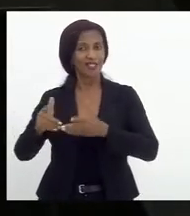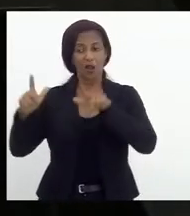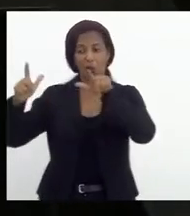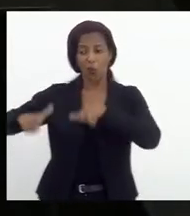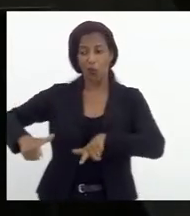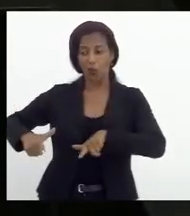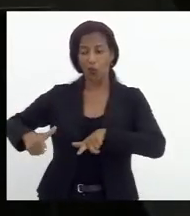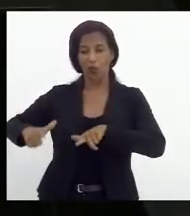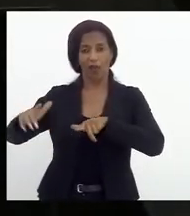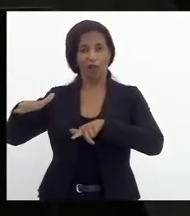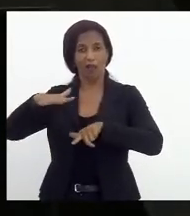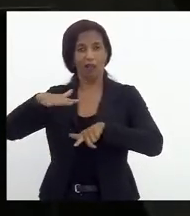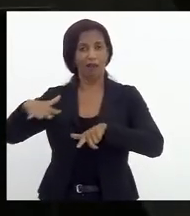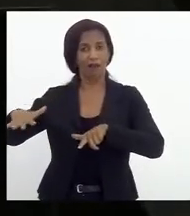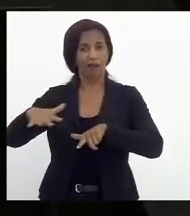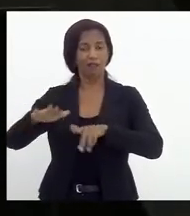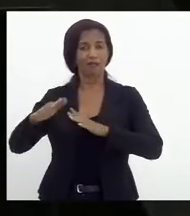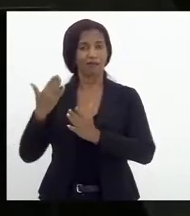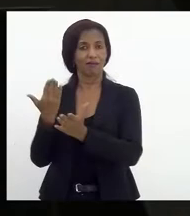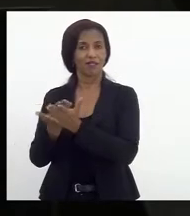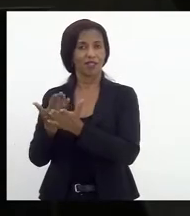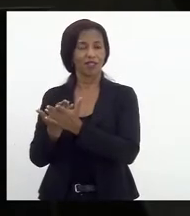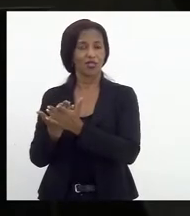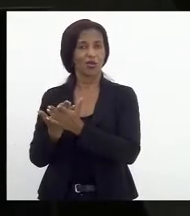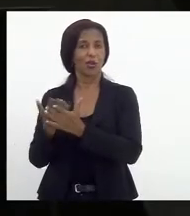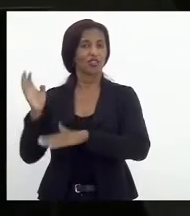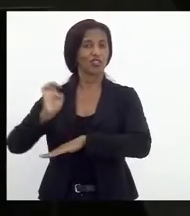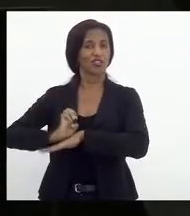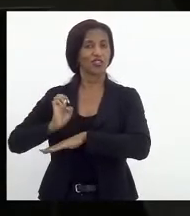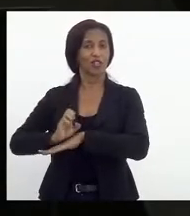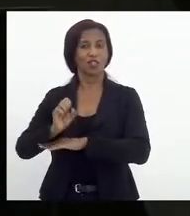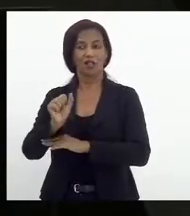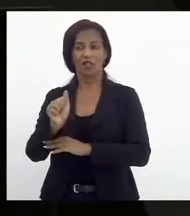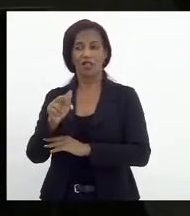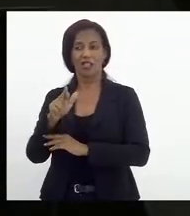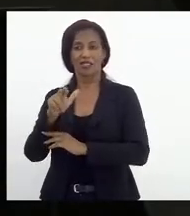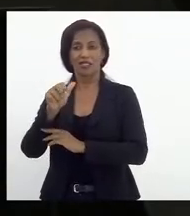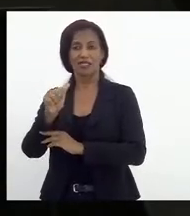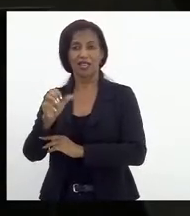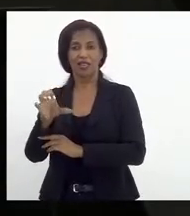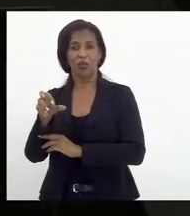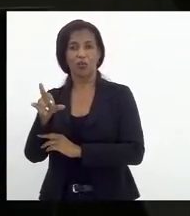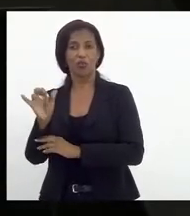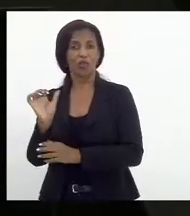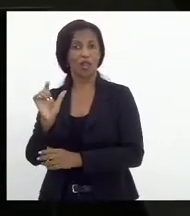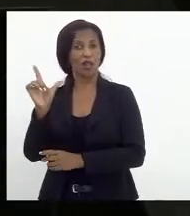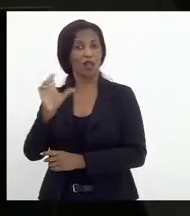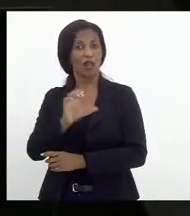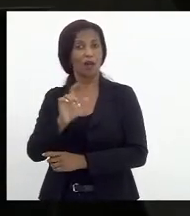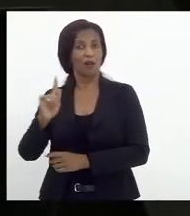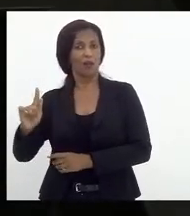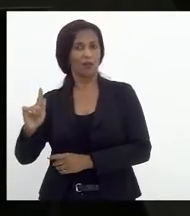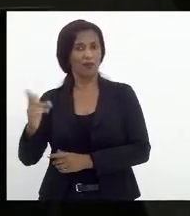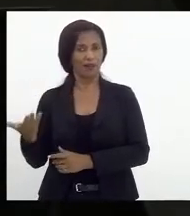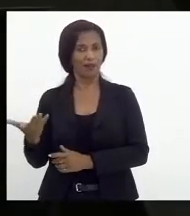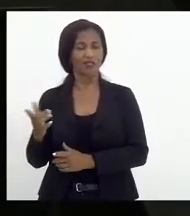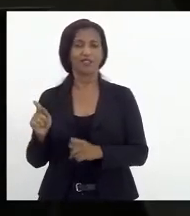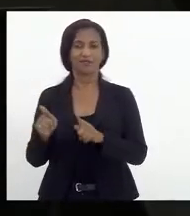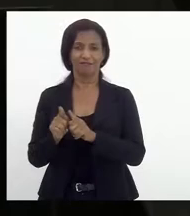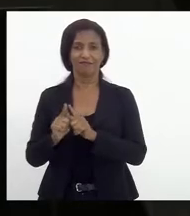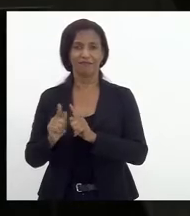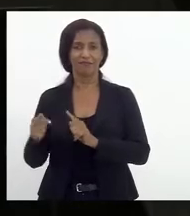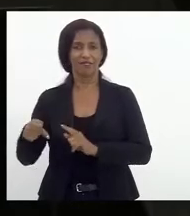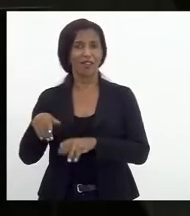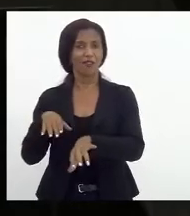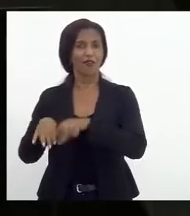compartilha um espaço da escola do Colégio Estadual Sara Kubitschek, em Campo Grande, aliás, tradicional educandário,